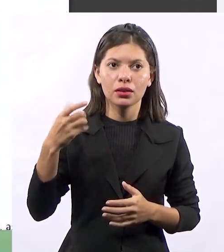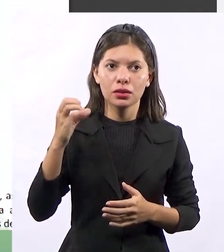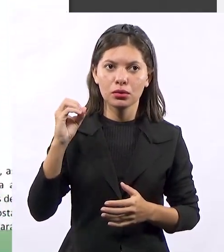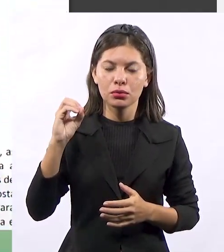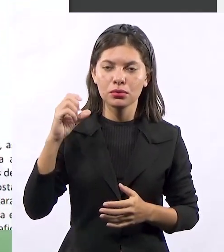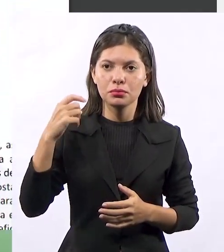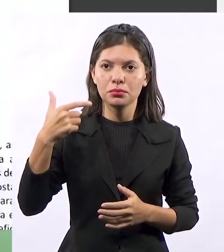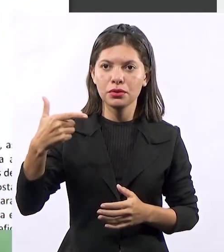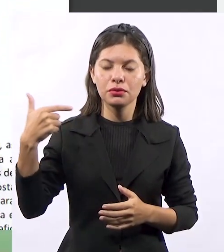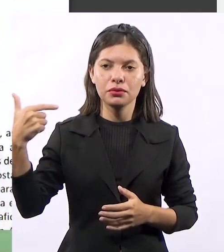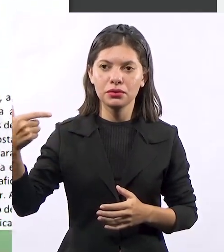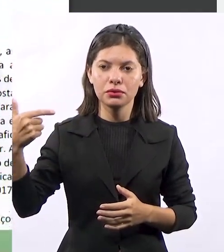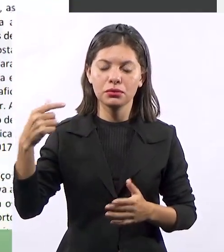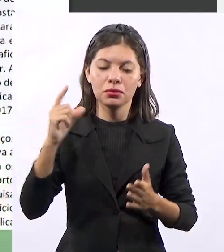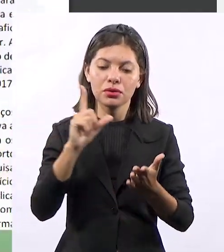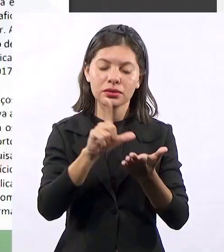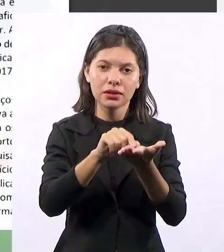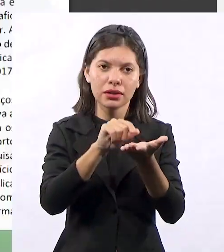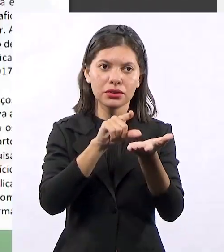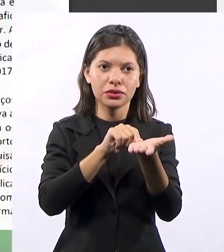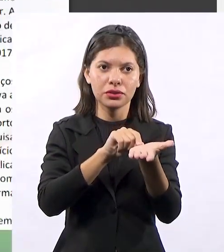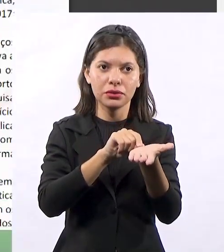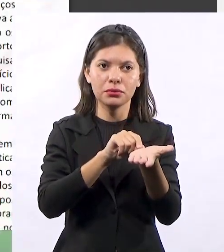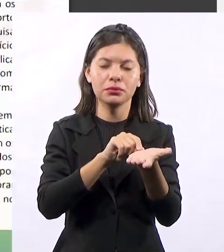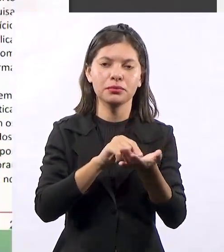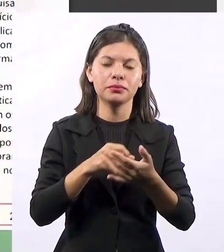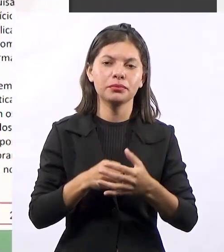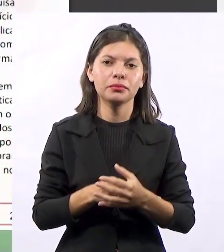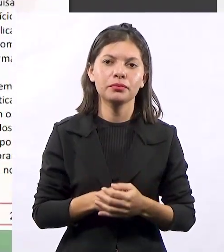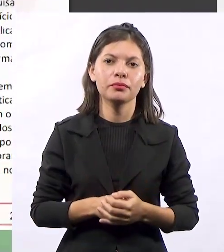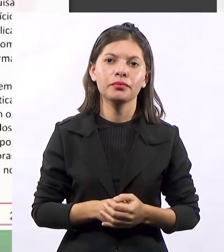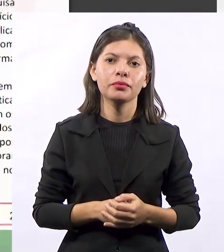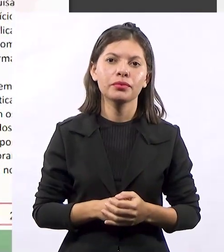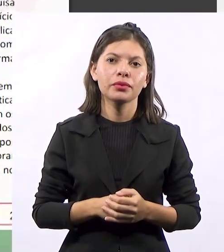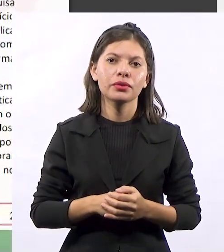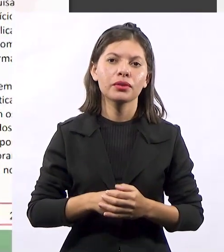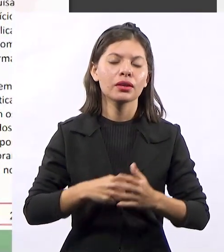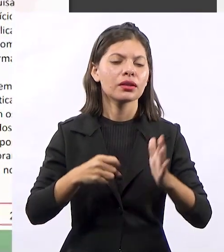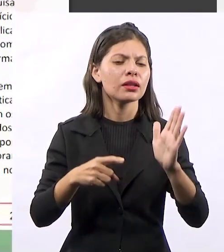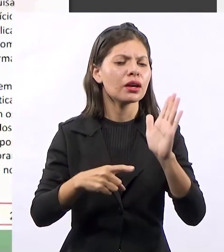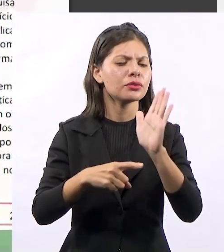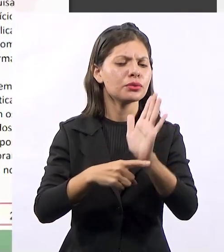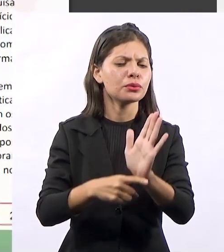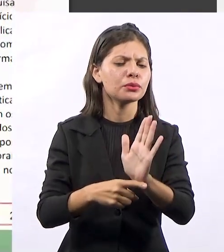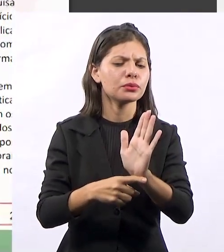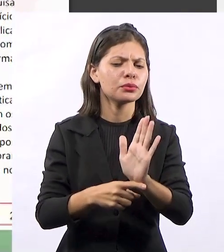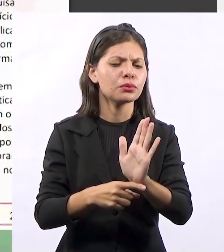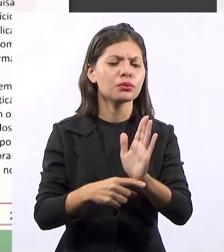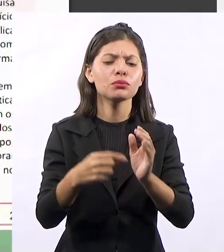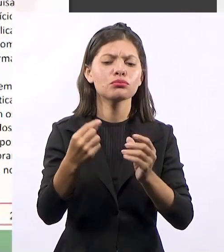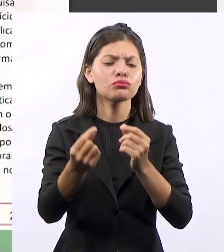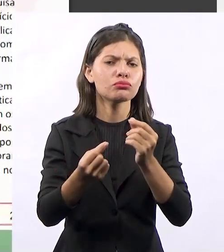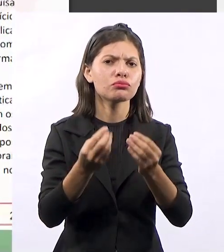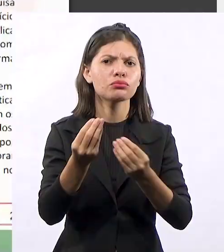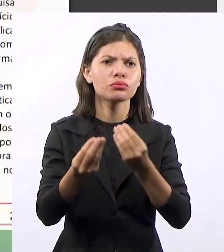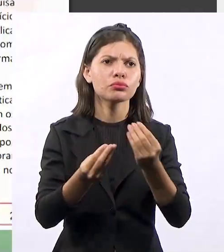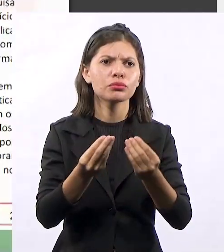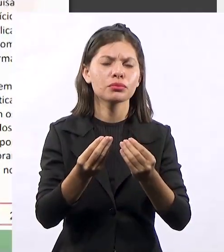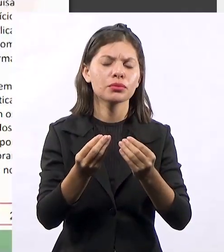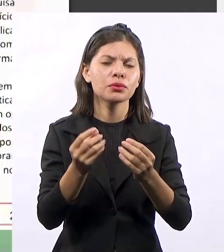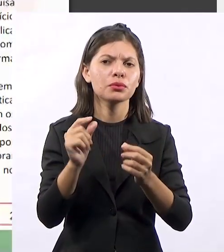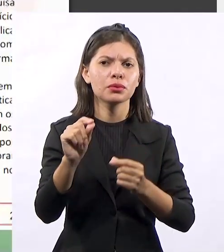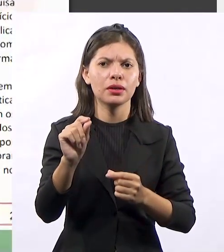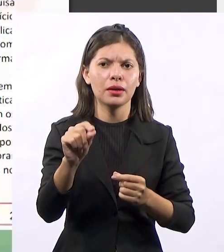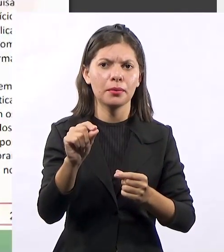2022, tá? Esse daqui é um artigo, e esse artigo, ele está ancorado em quê? Nós estamos tratando